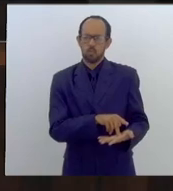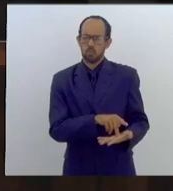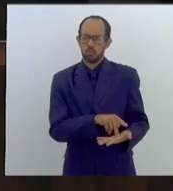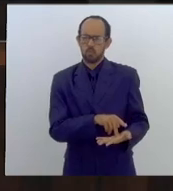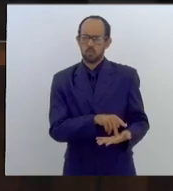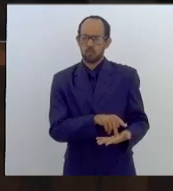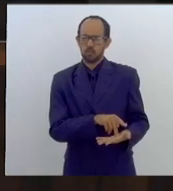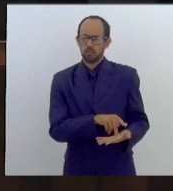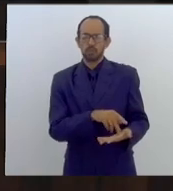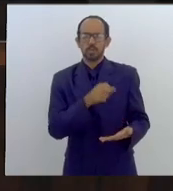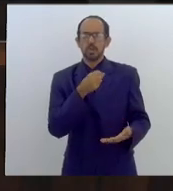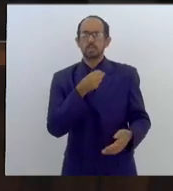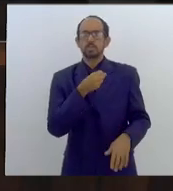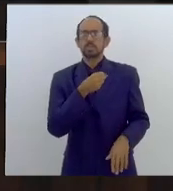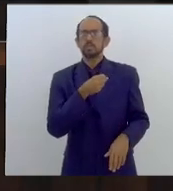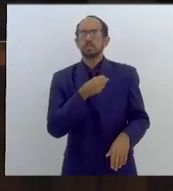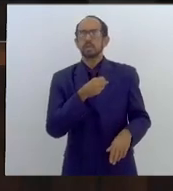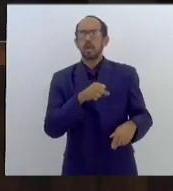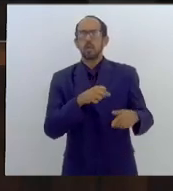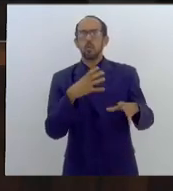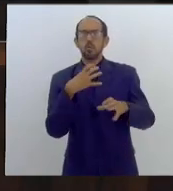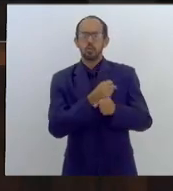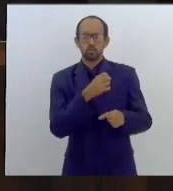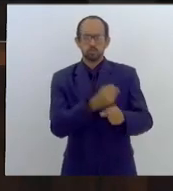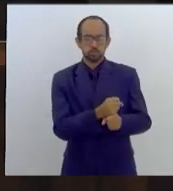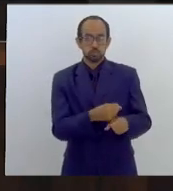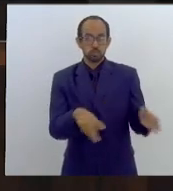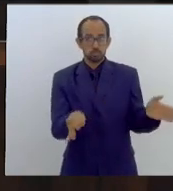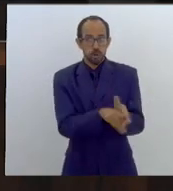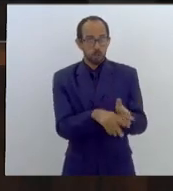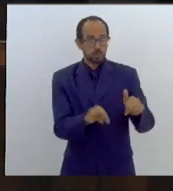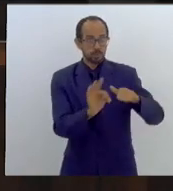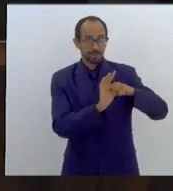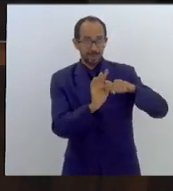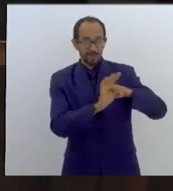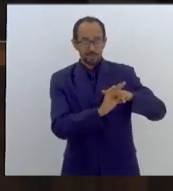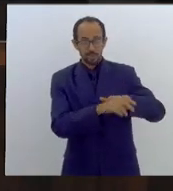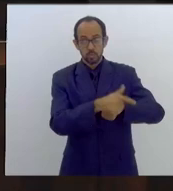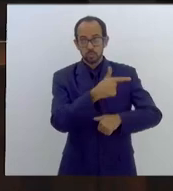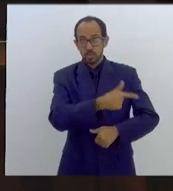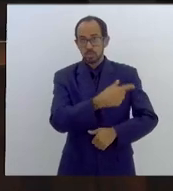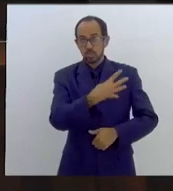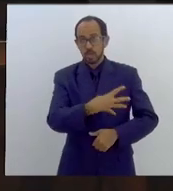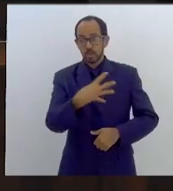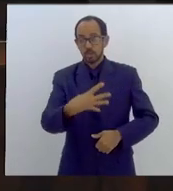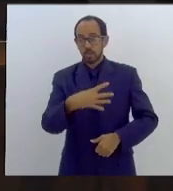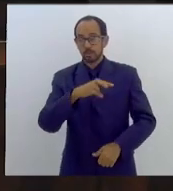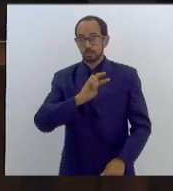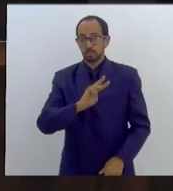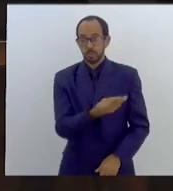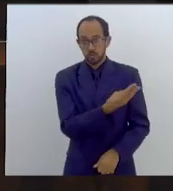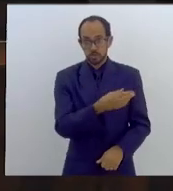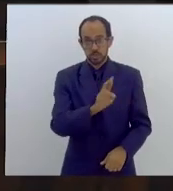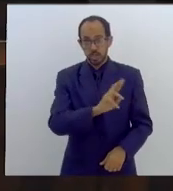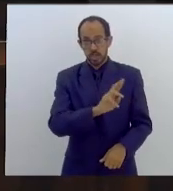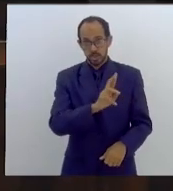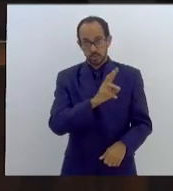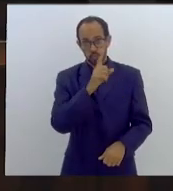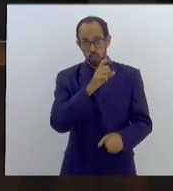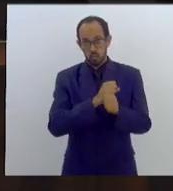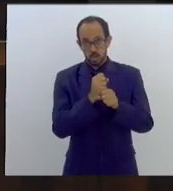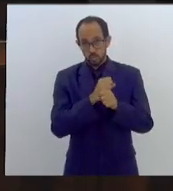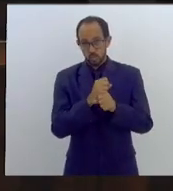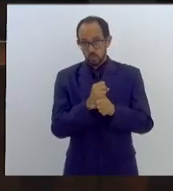esse número não é verdadeiro. Porque, segundo os técnicos do estado, é da ordem de 244 milhões de reais no